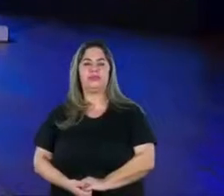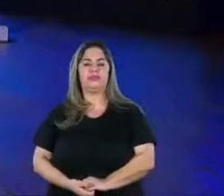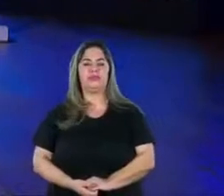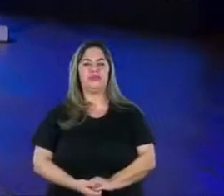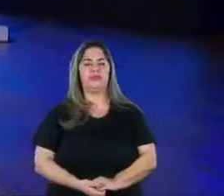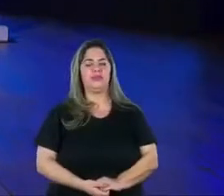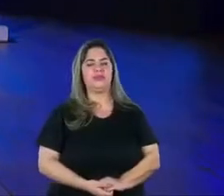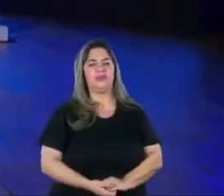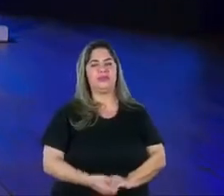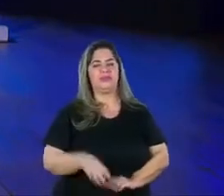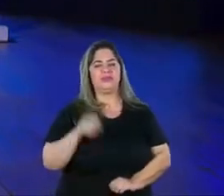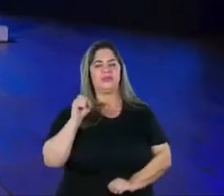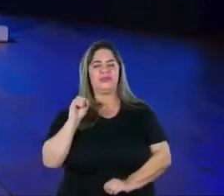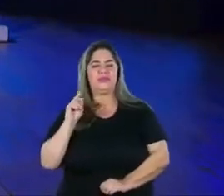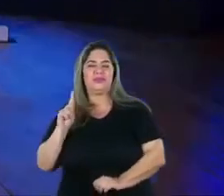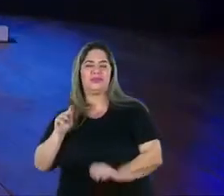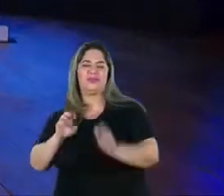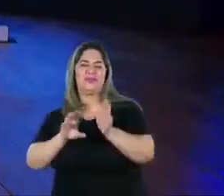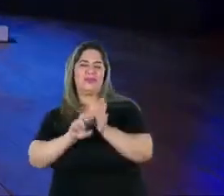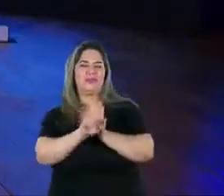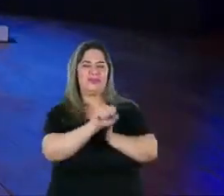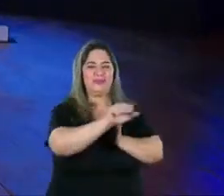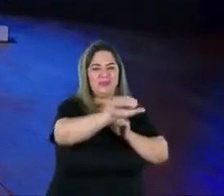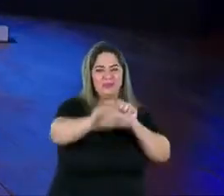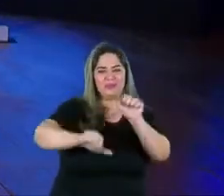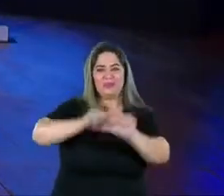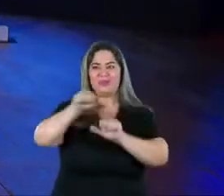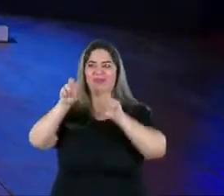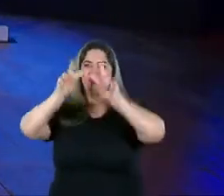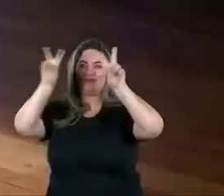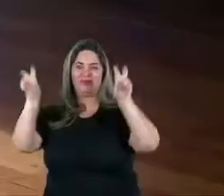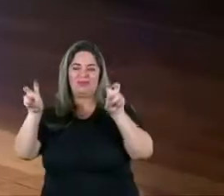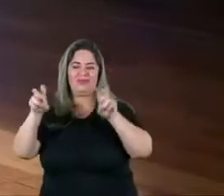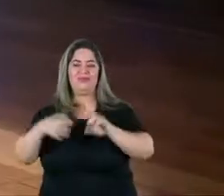Ok, Google. Vou mudar de assunto.